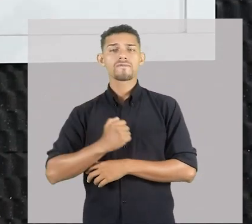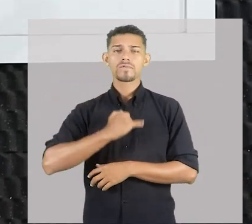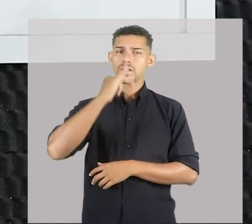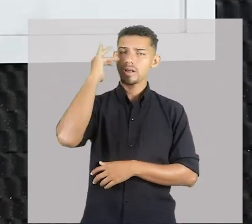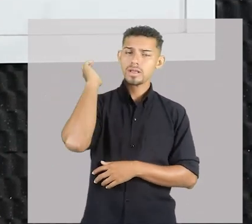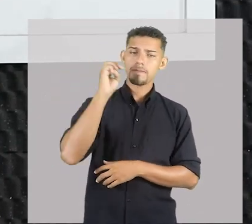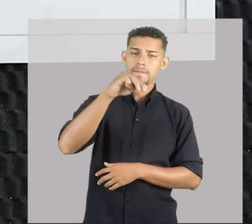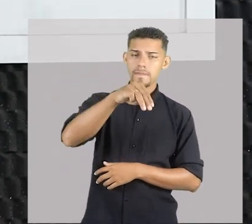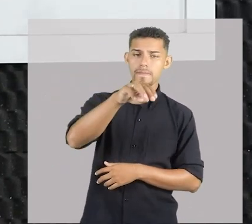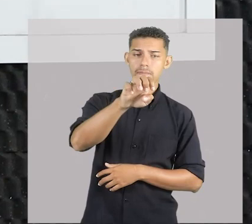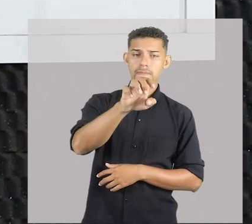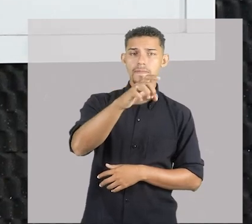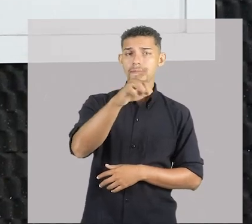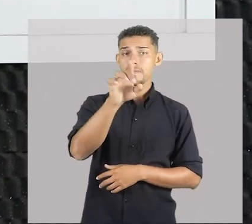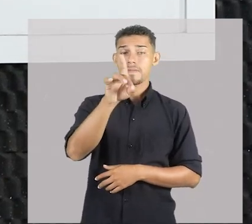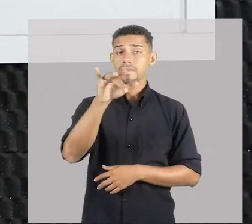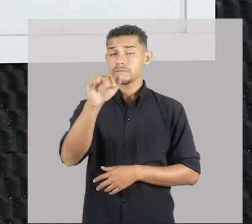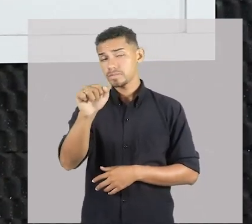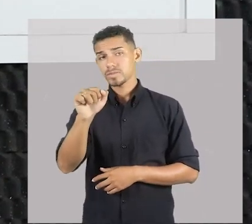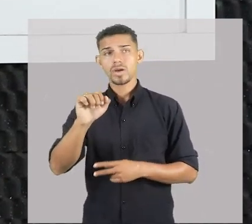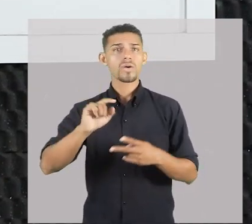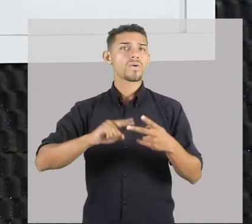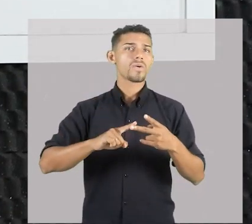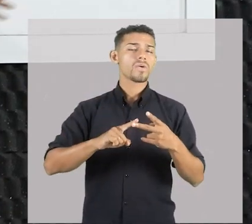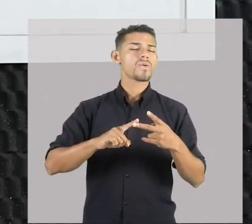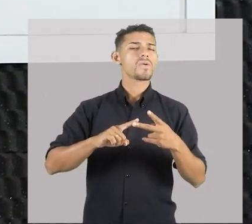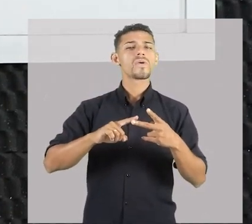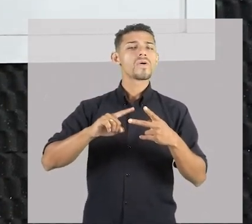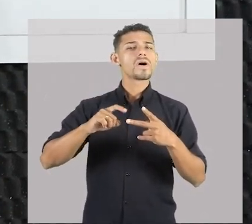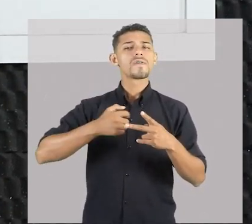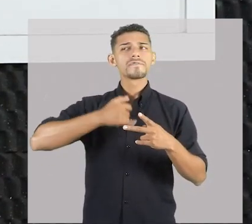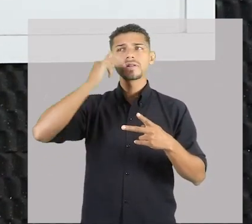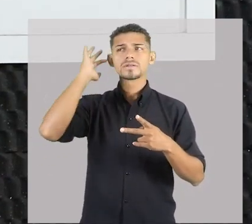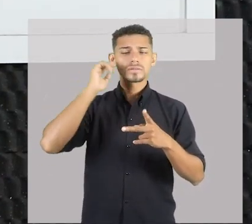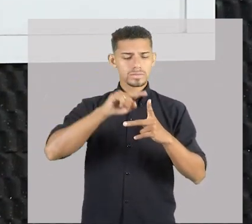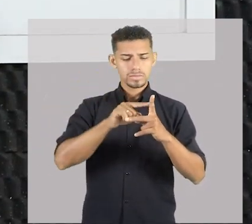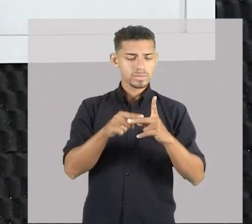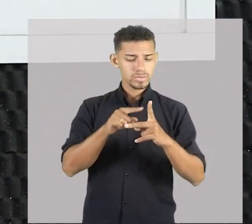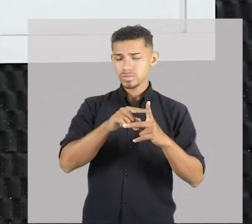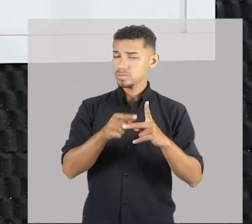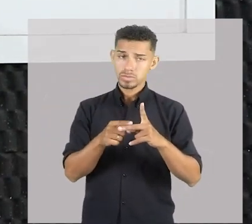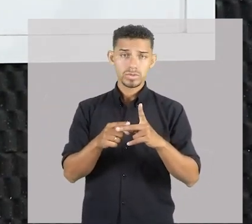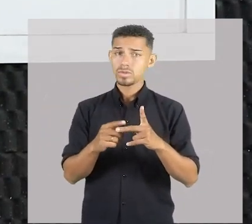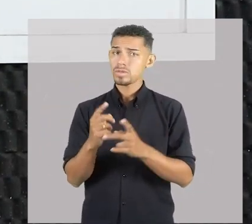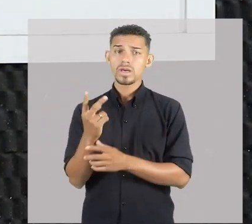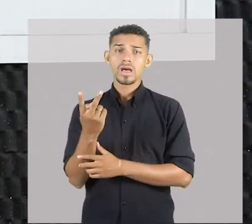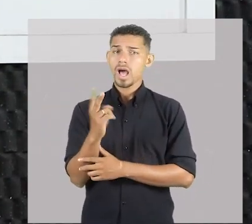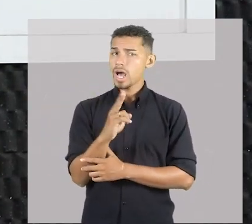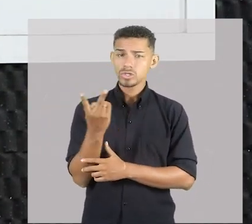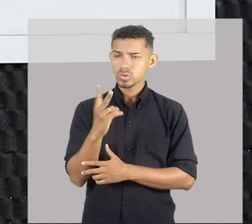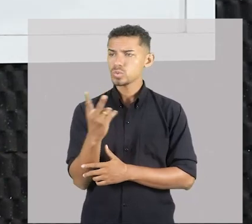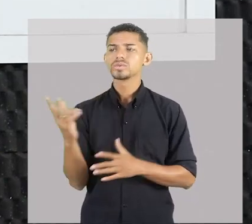a velocidade escalar média, ou a velocidade angular? Não, você tem as duas, né? Uma ou outra não. Você